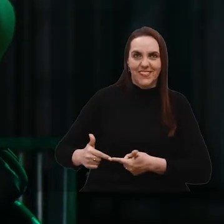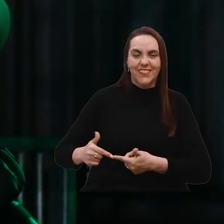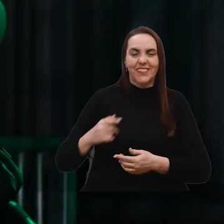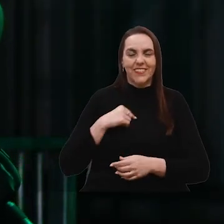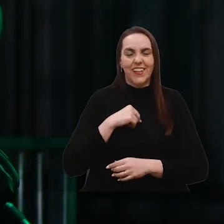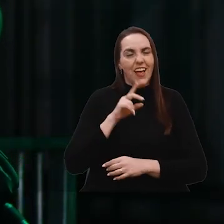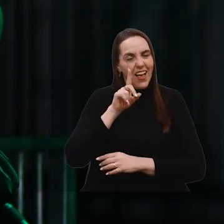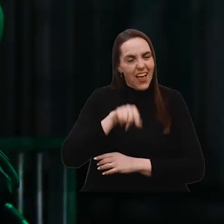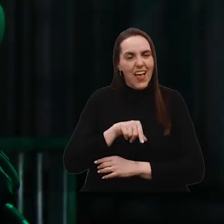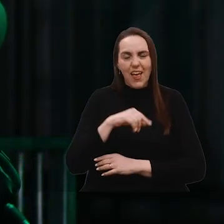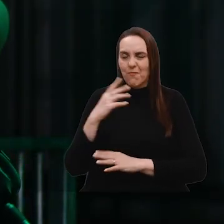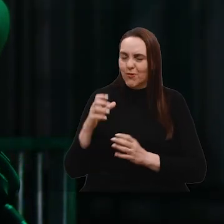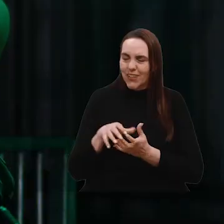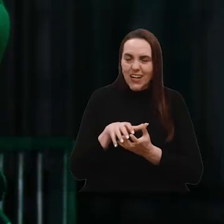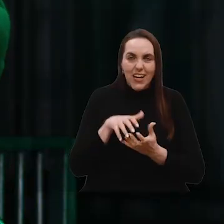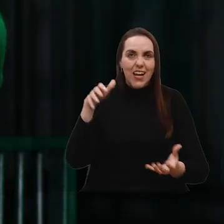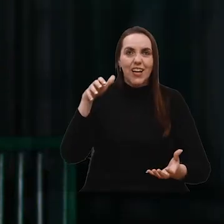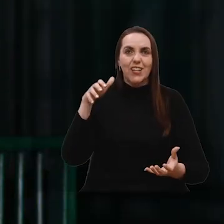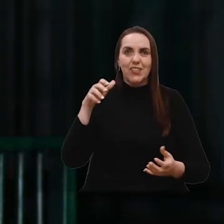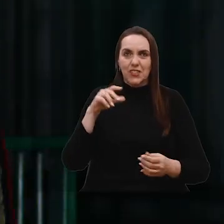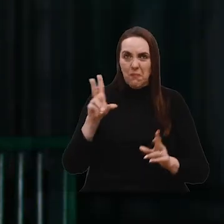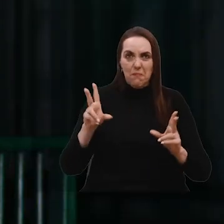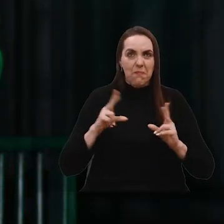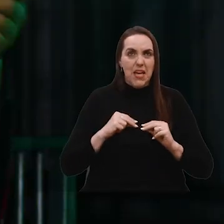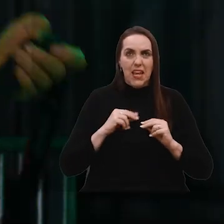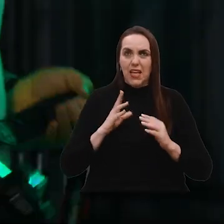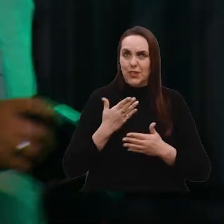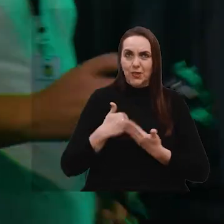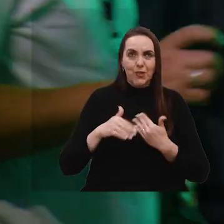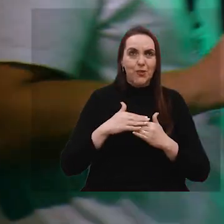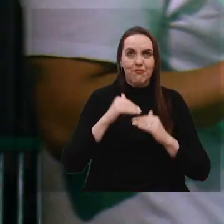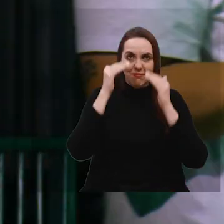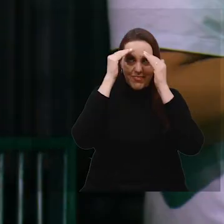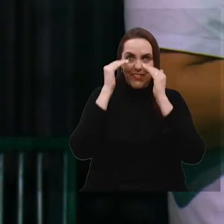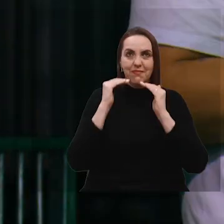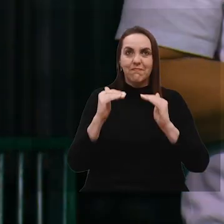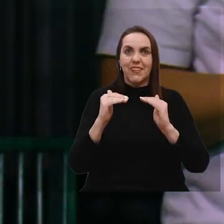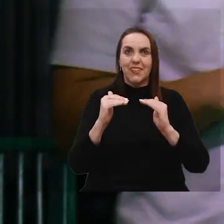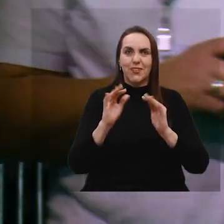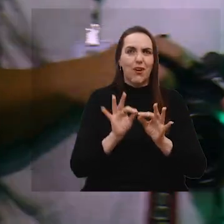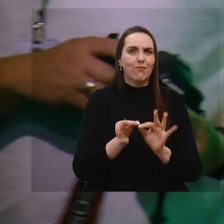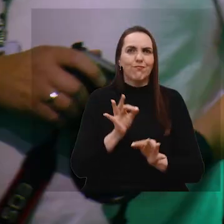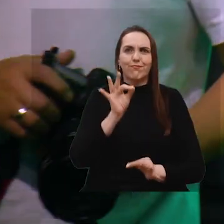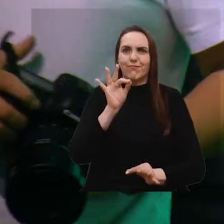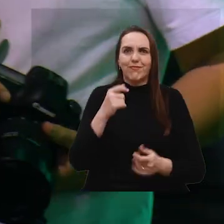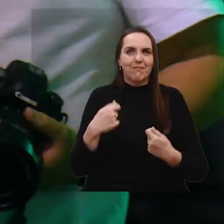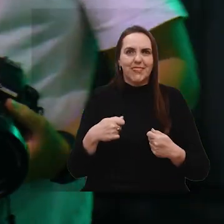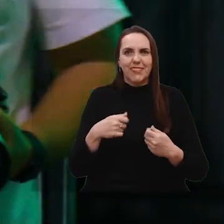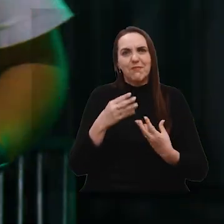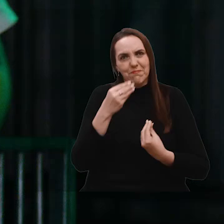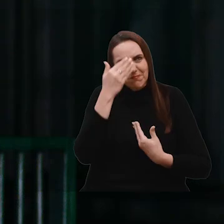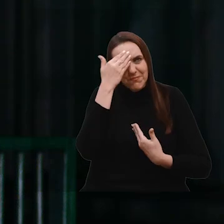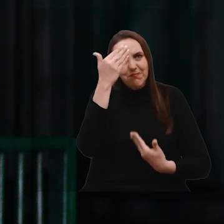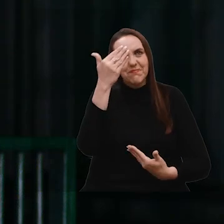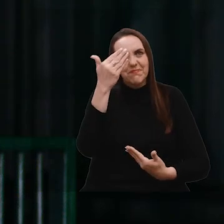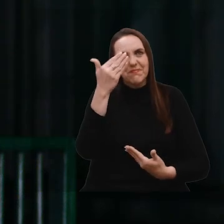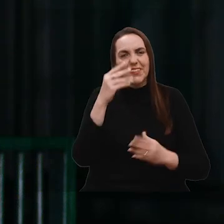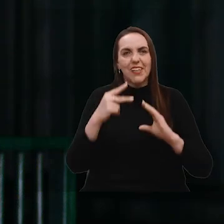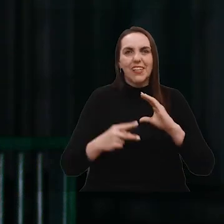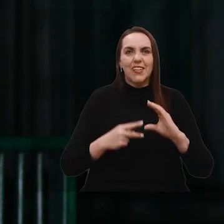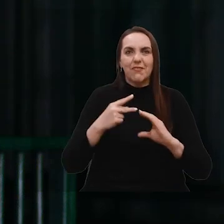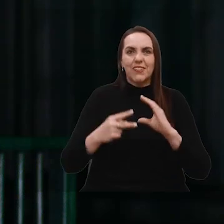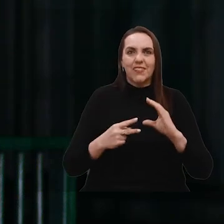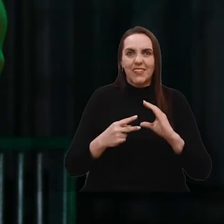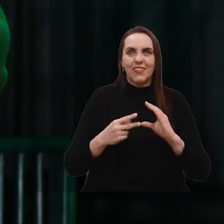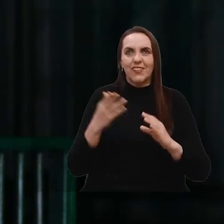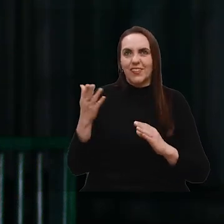para o movimento tradicionalista, esse movimento que é tão grande e que merece todo o nosso respeito. Não vou me alongar muito, então,